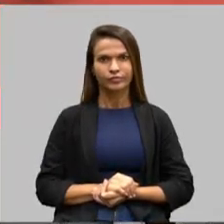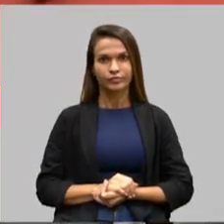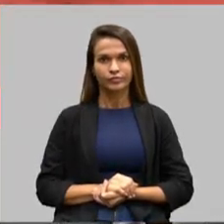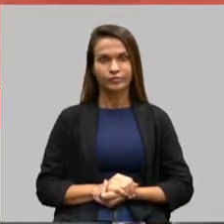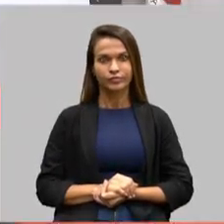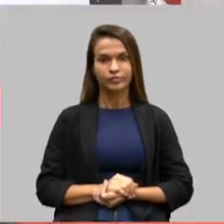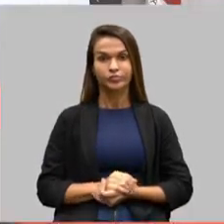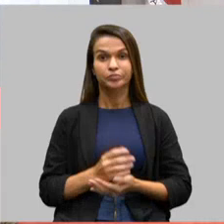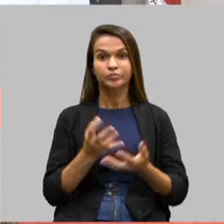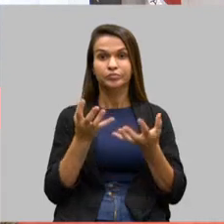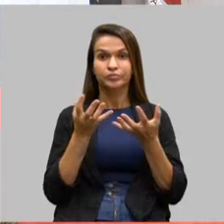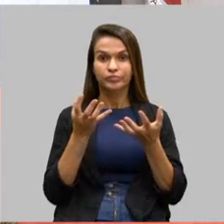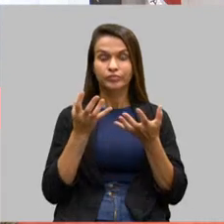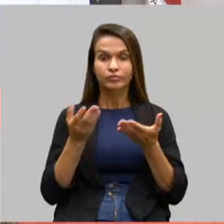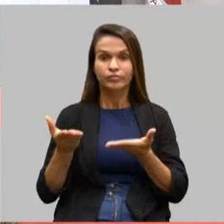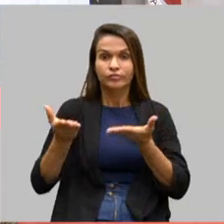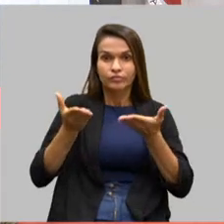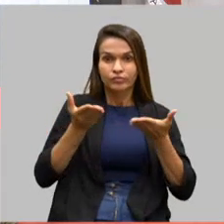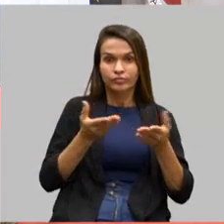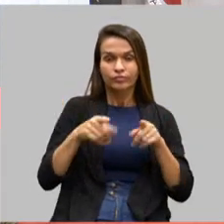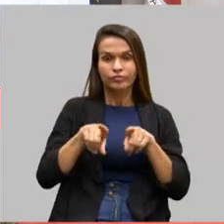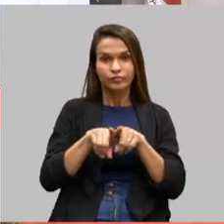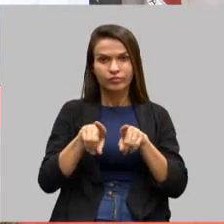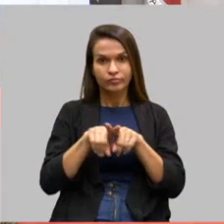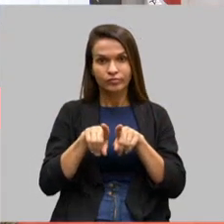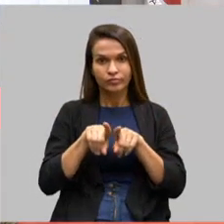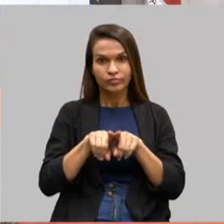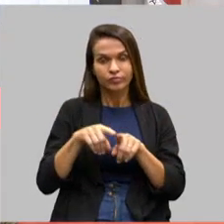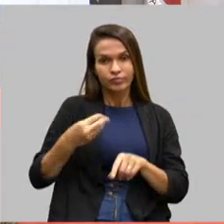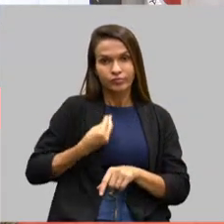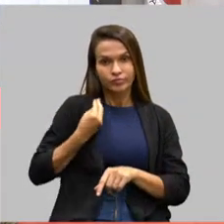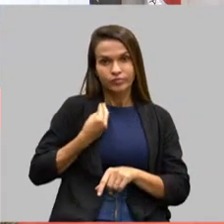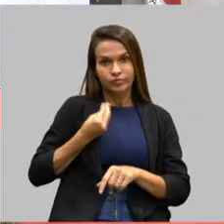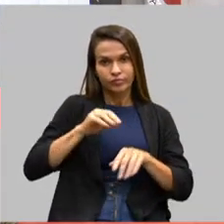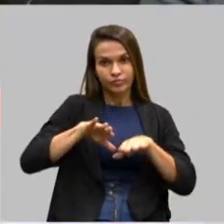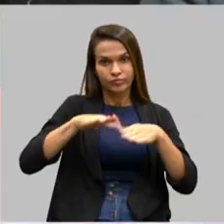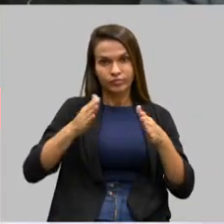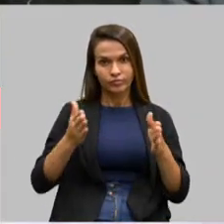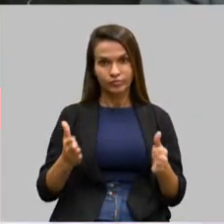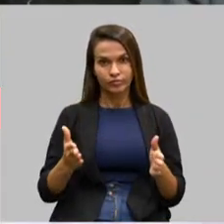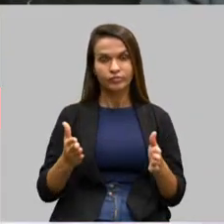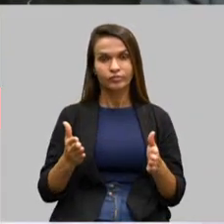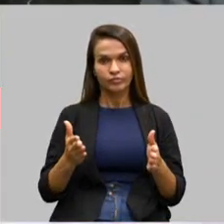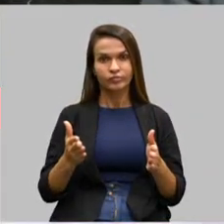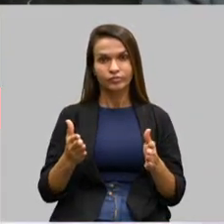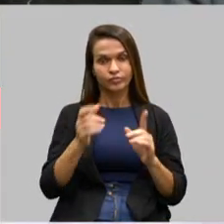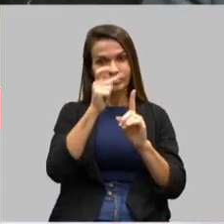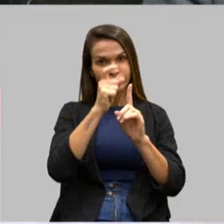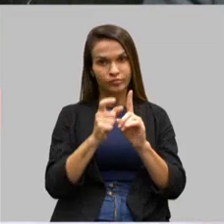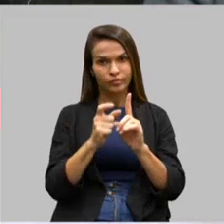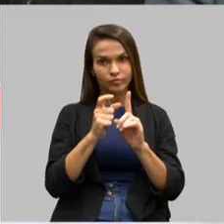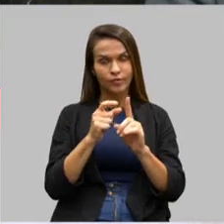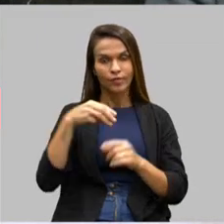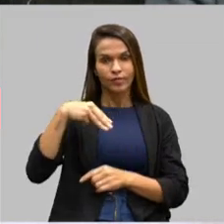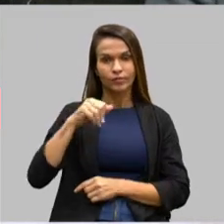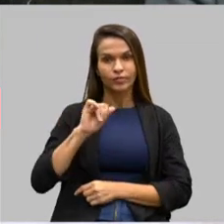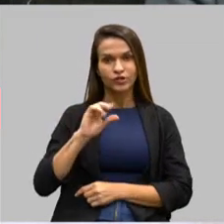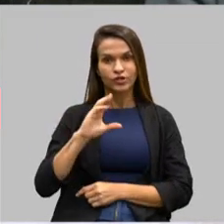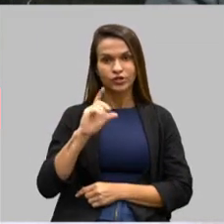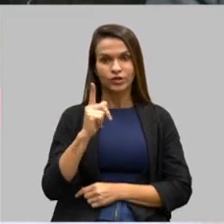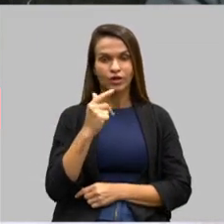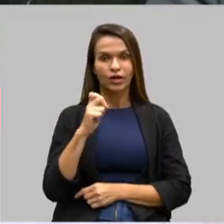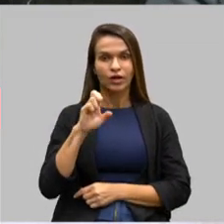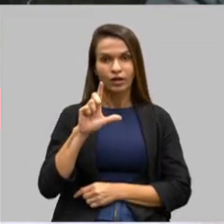Quero convidar também, para que se faça presente nesta mesa, a senhora Michele